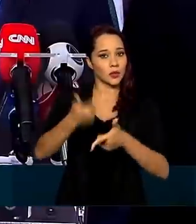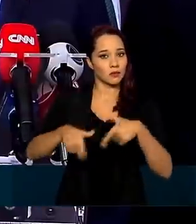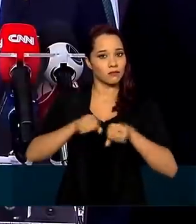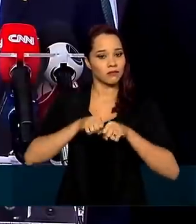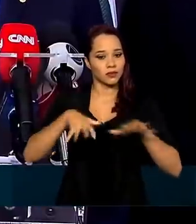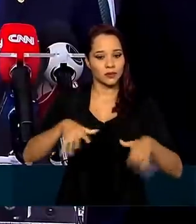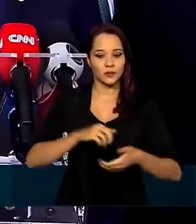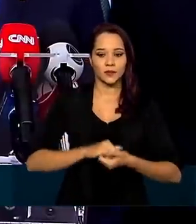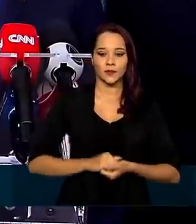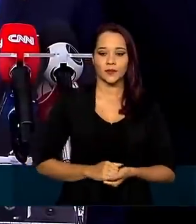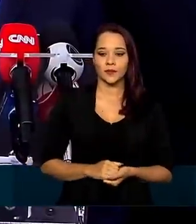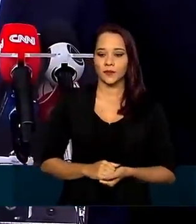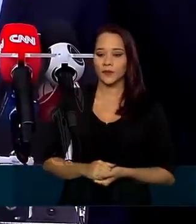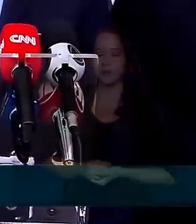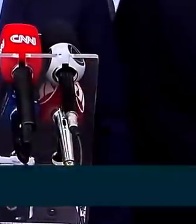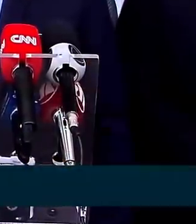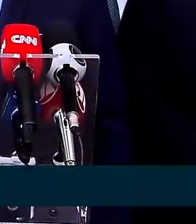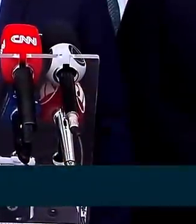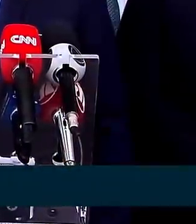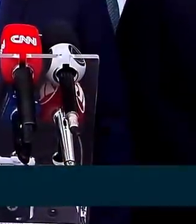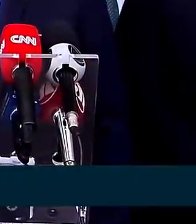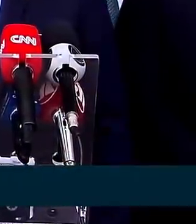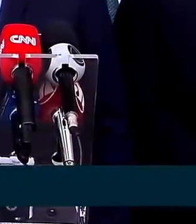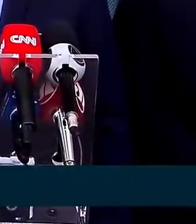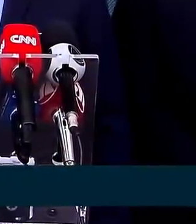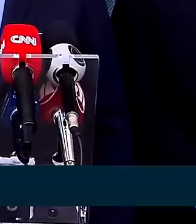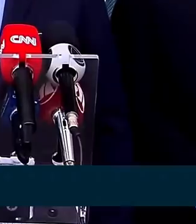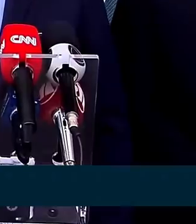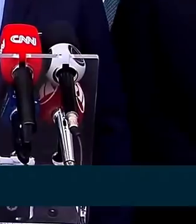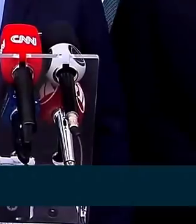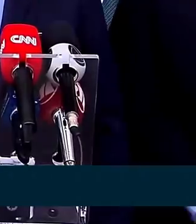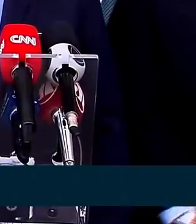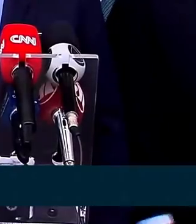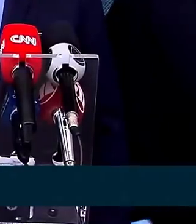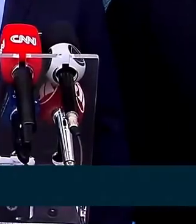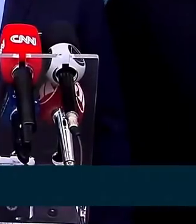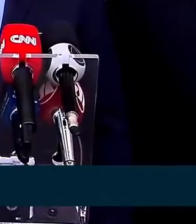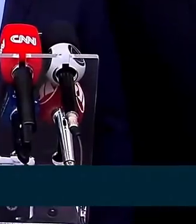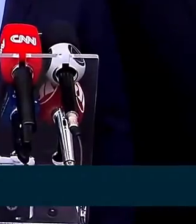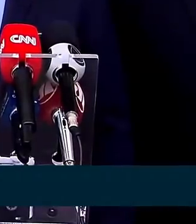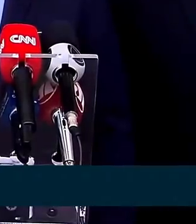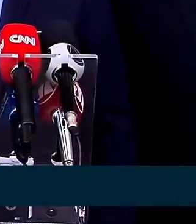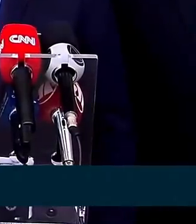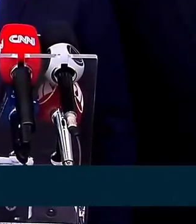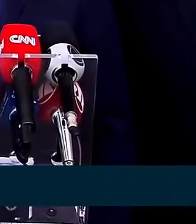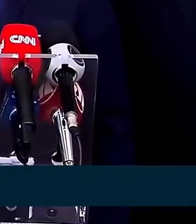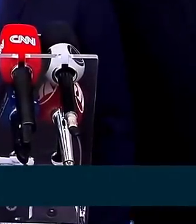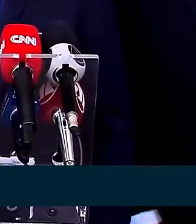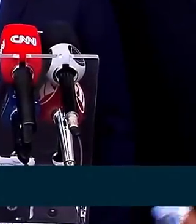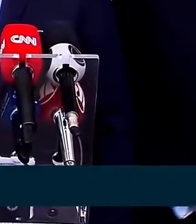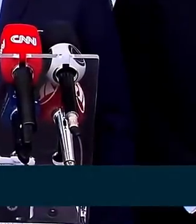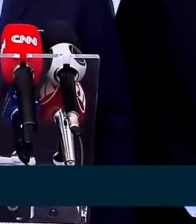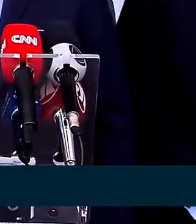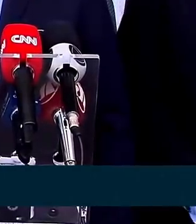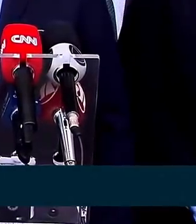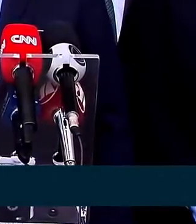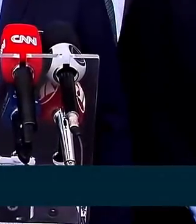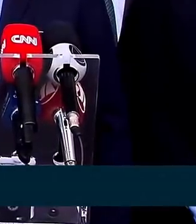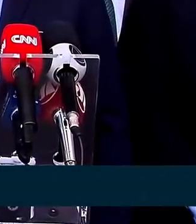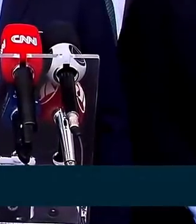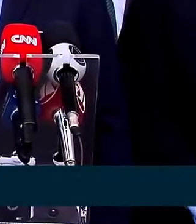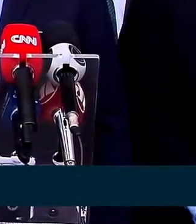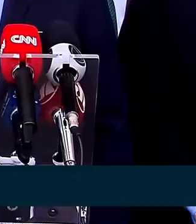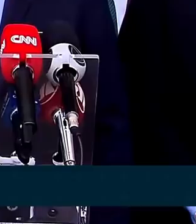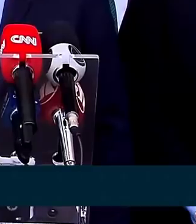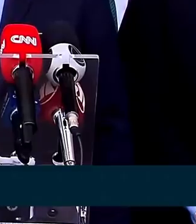Recuperar os empregos, atender aqueles conhecidos agora como invisíveis, porque